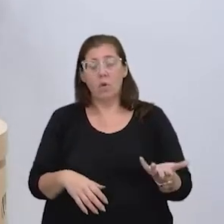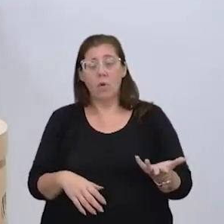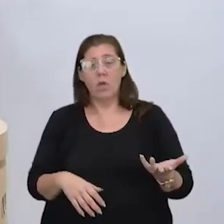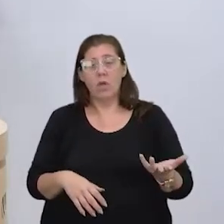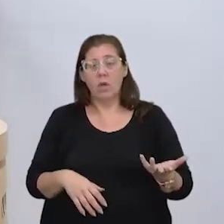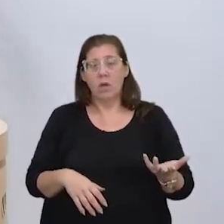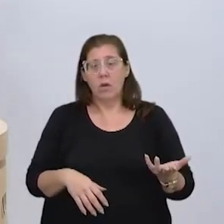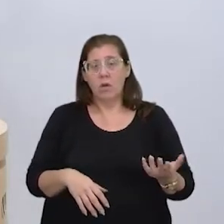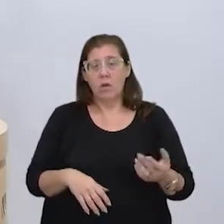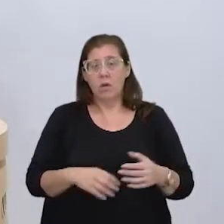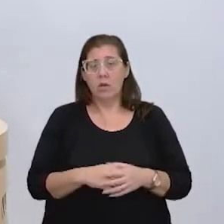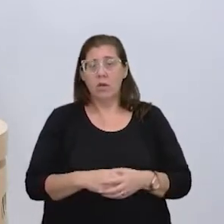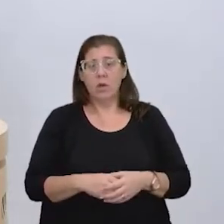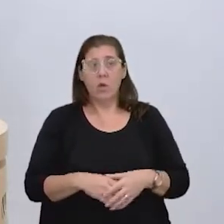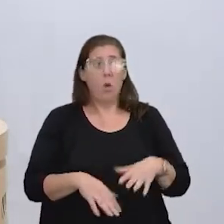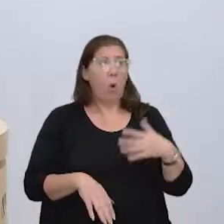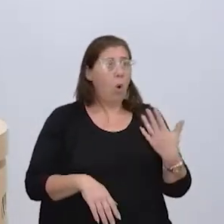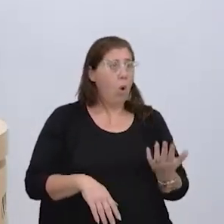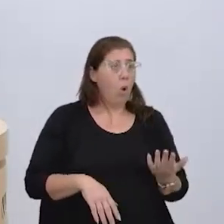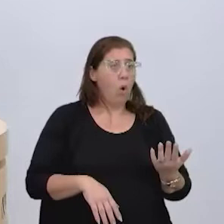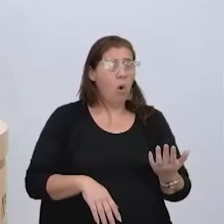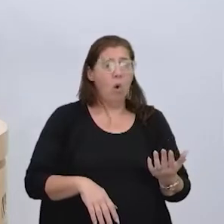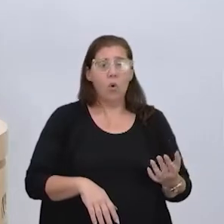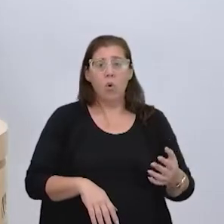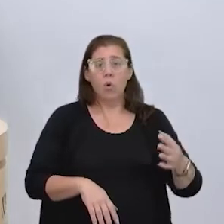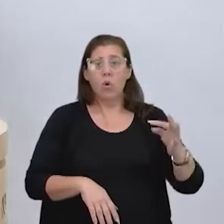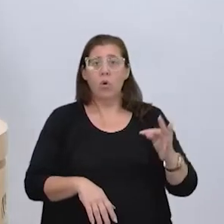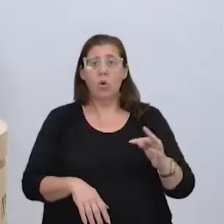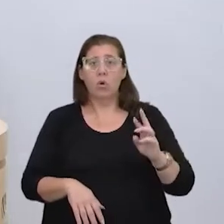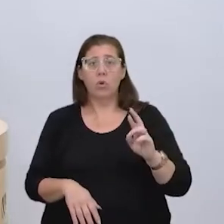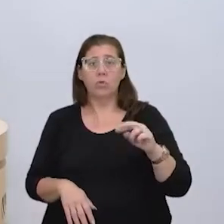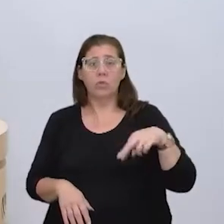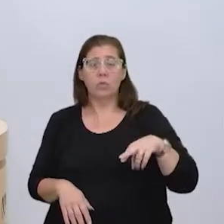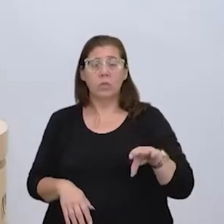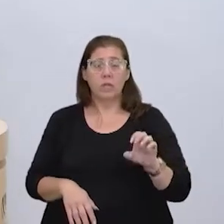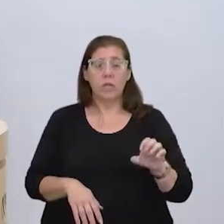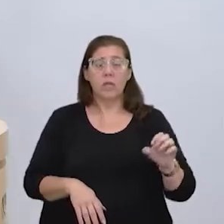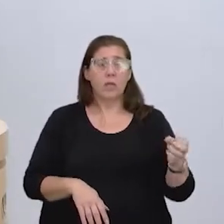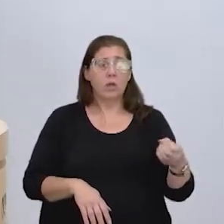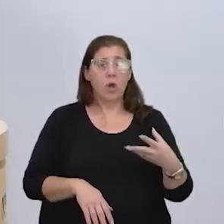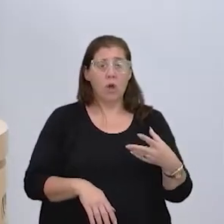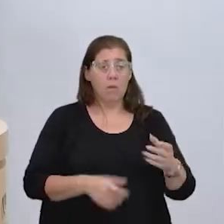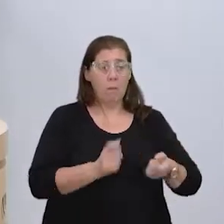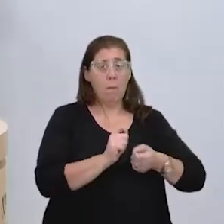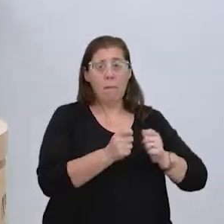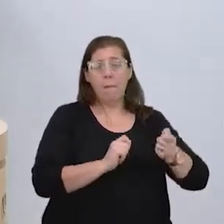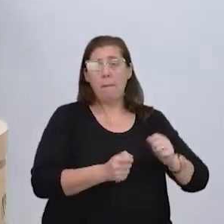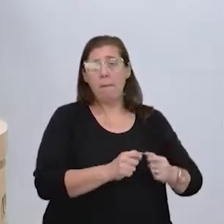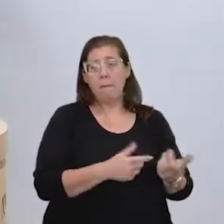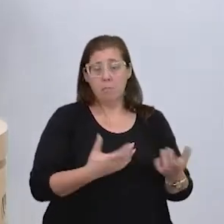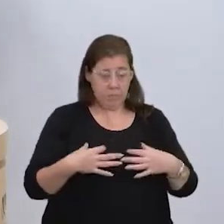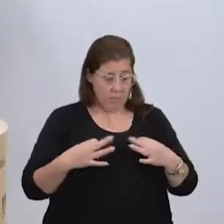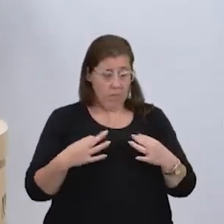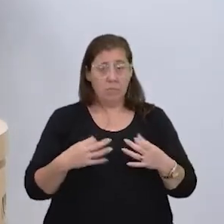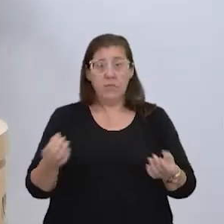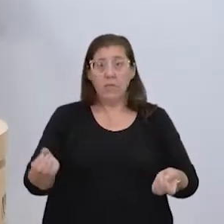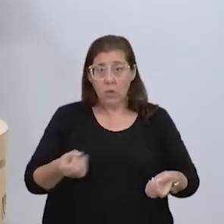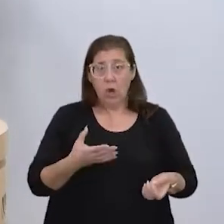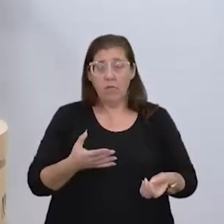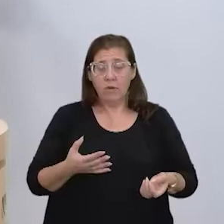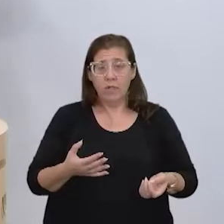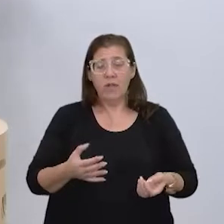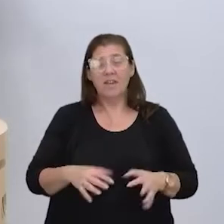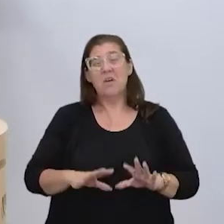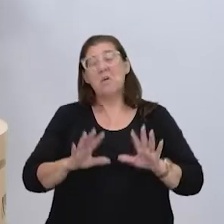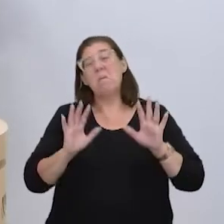cara, turnê nova de tal banda, eu preciso da camiseta, como eu vou estar desatualizada? Não é uma necessidade de vida, mas